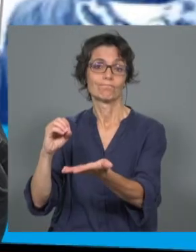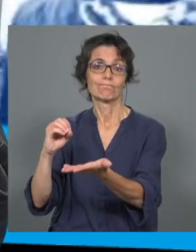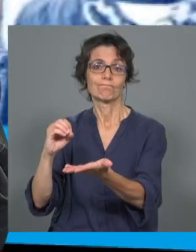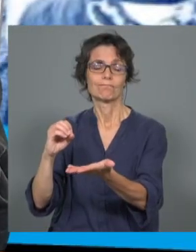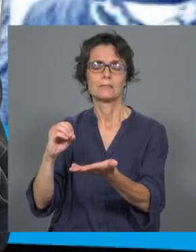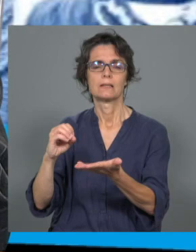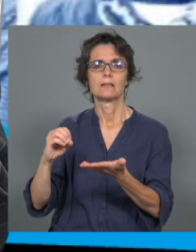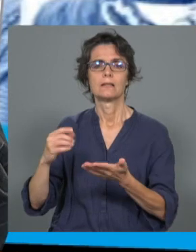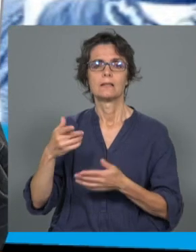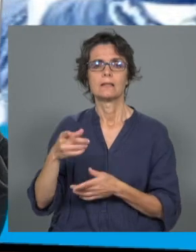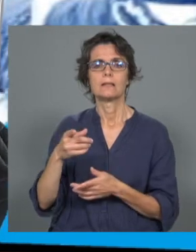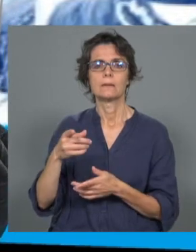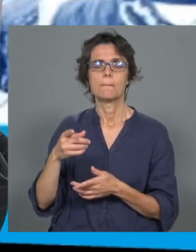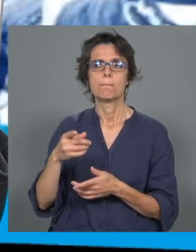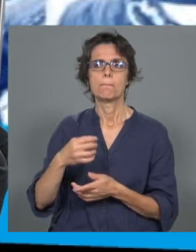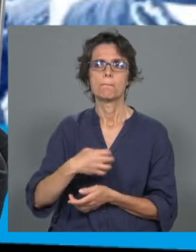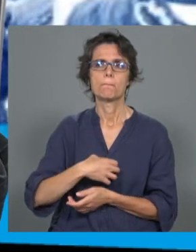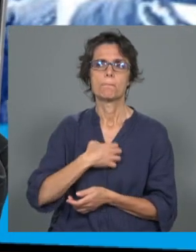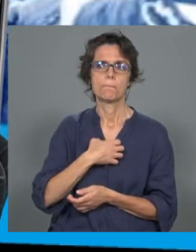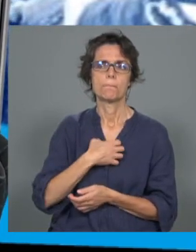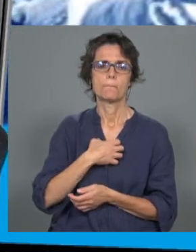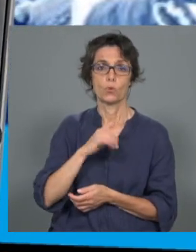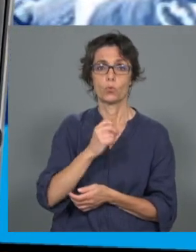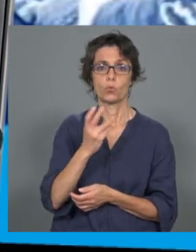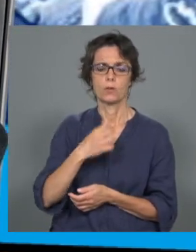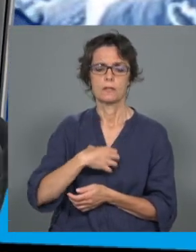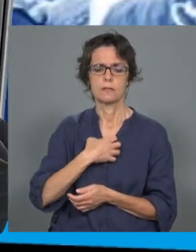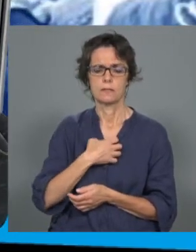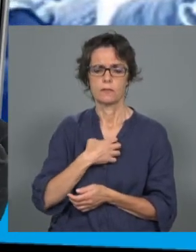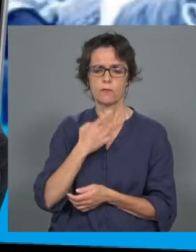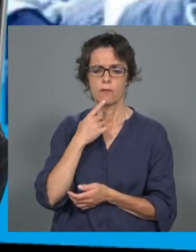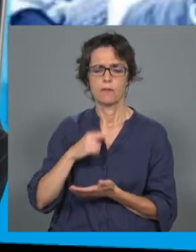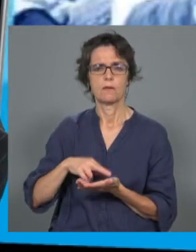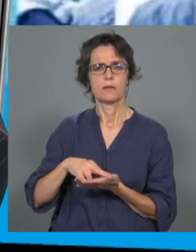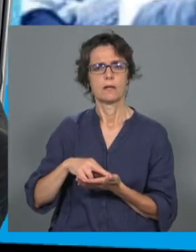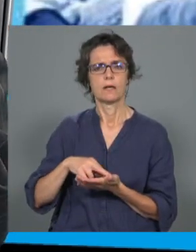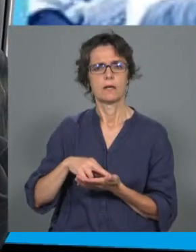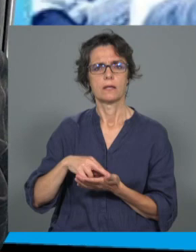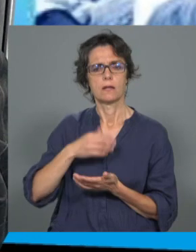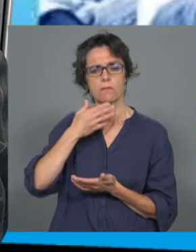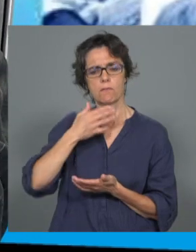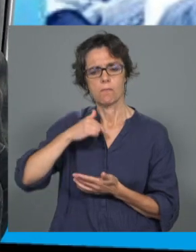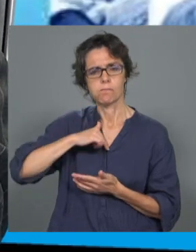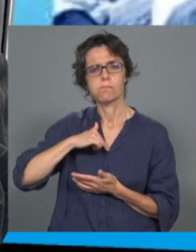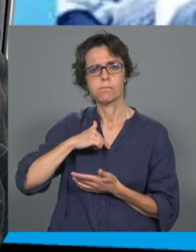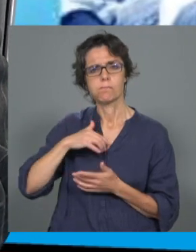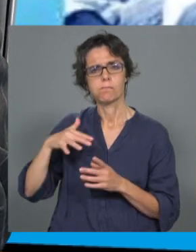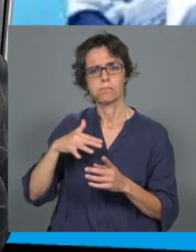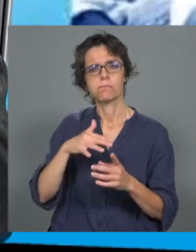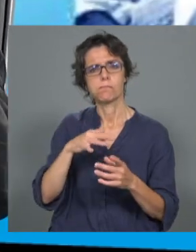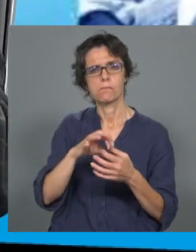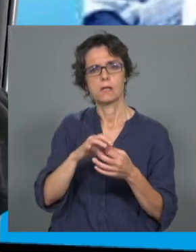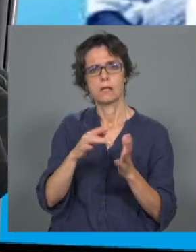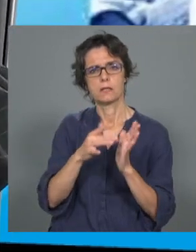seja, aquilo que ele sentiu encontrou como fundamento na própria experiência dos discípulos, vivida com o